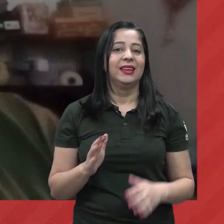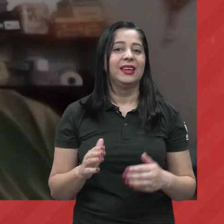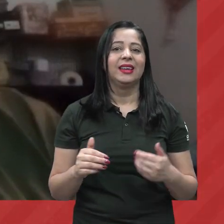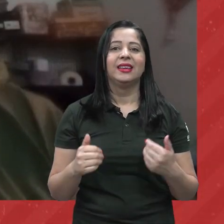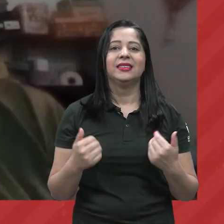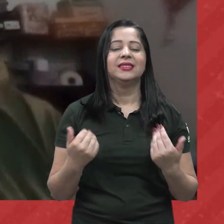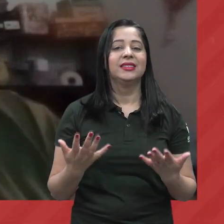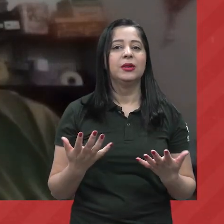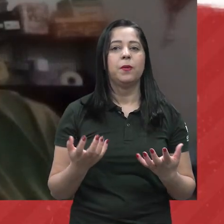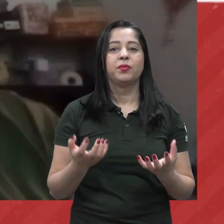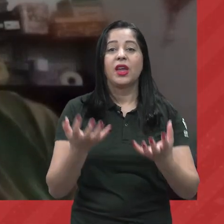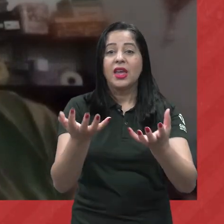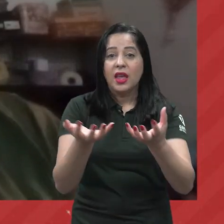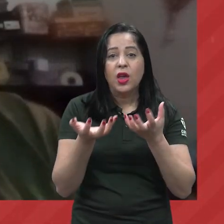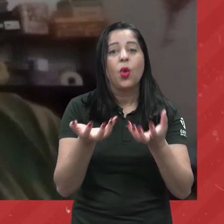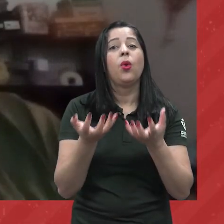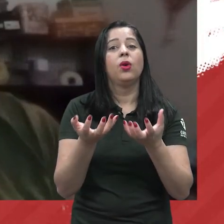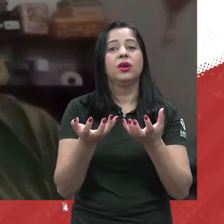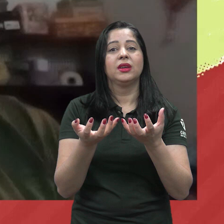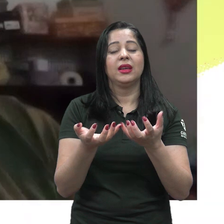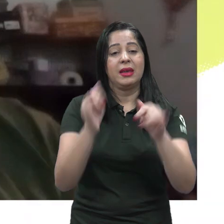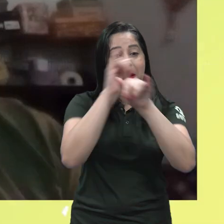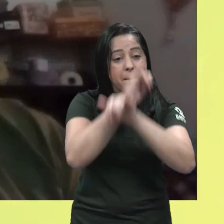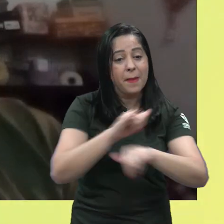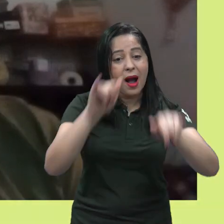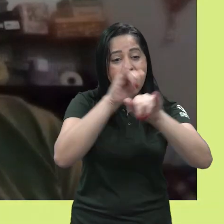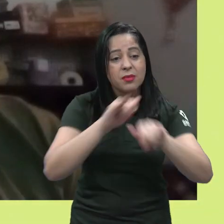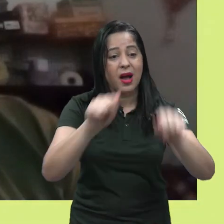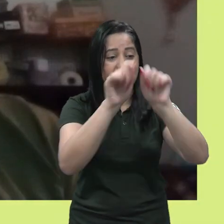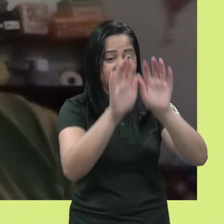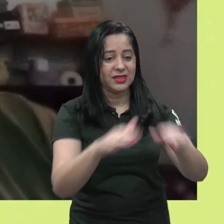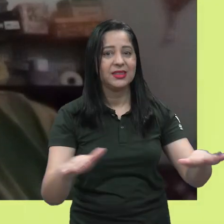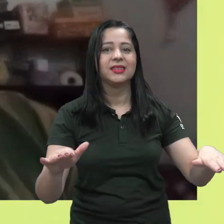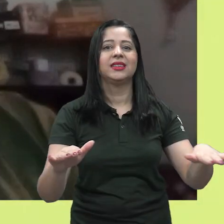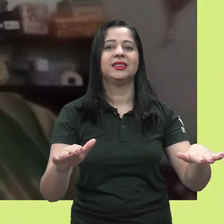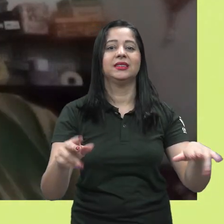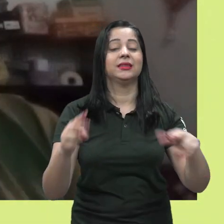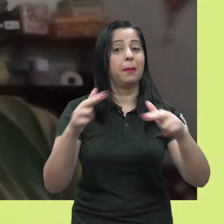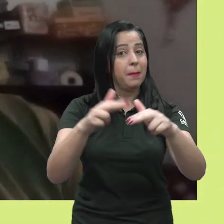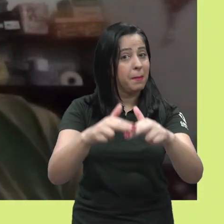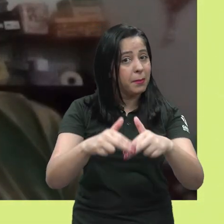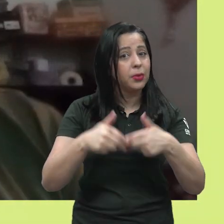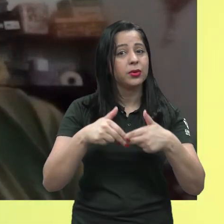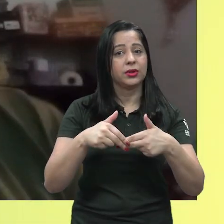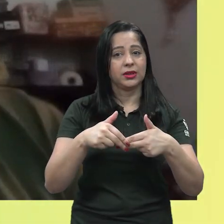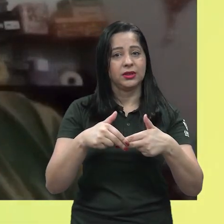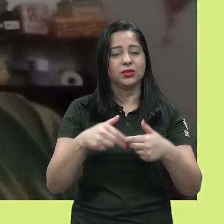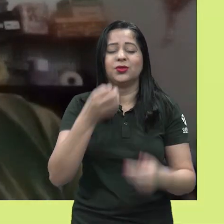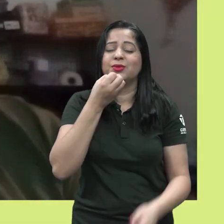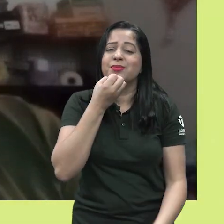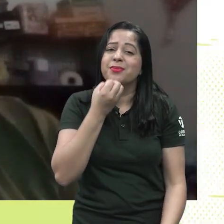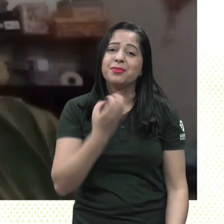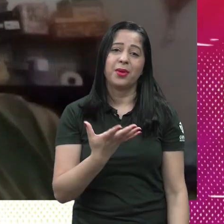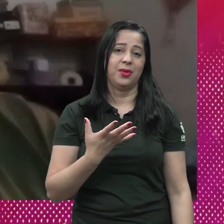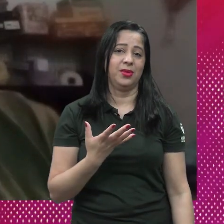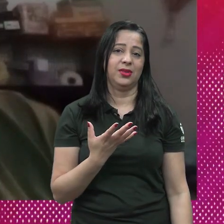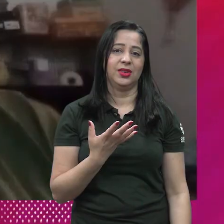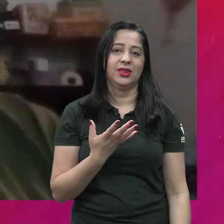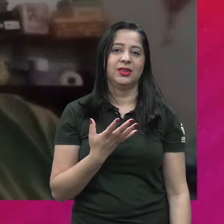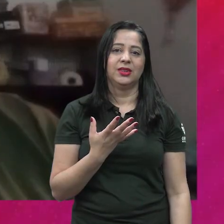E também eu queria passar essa mensagem para as crianças. E com isso, foi muito